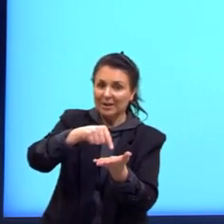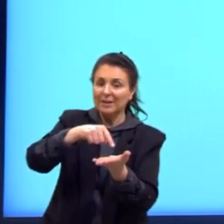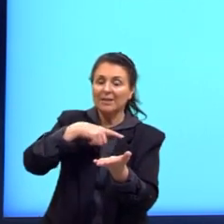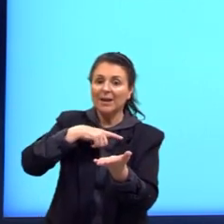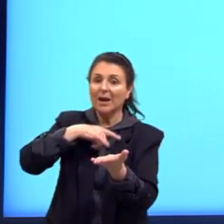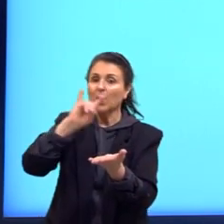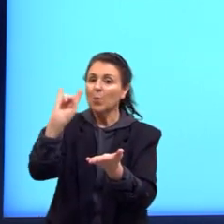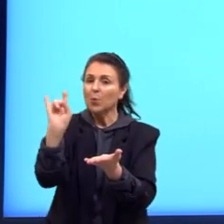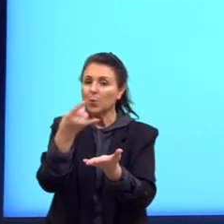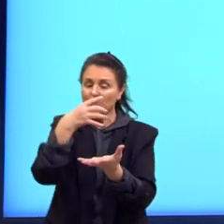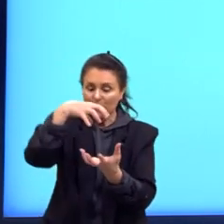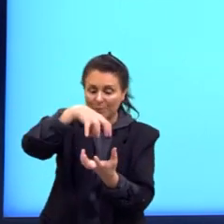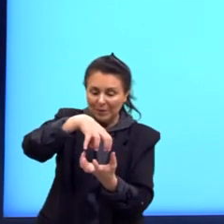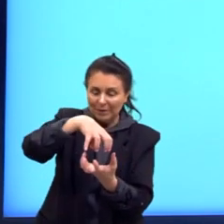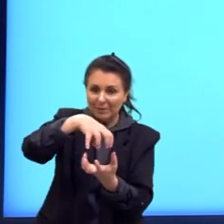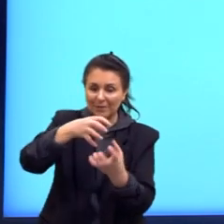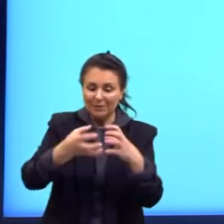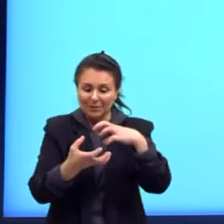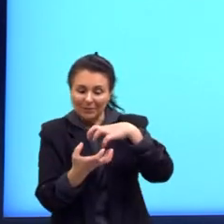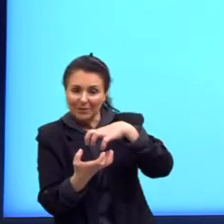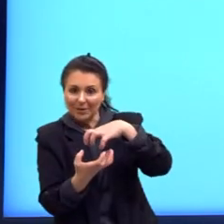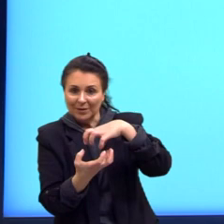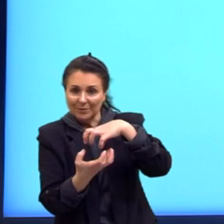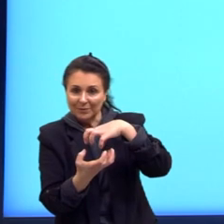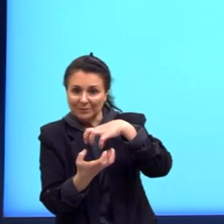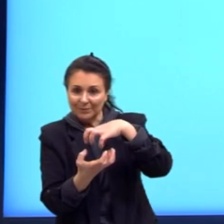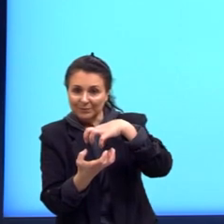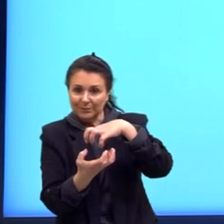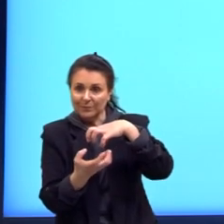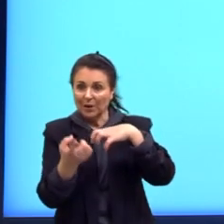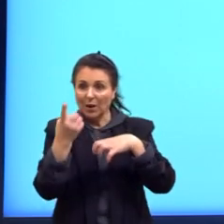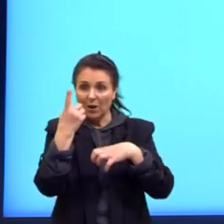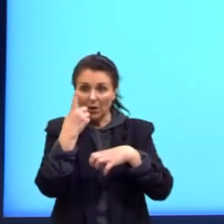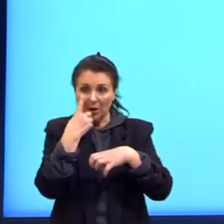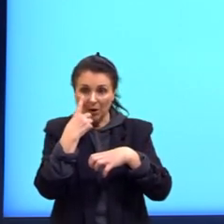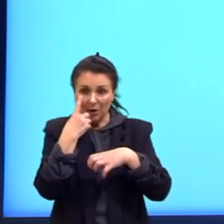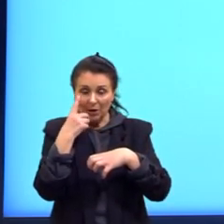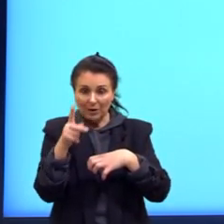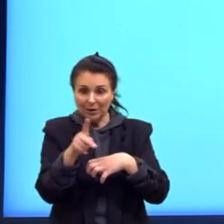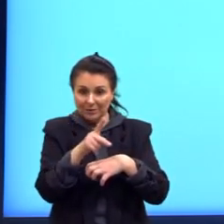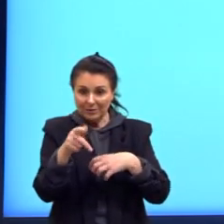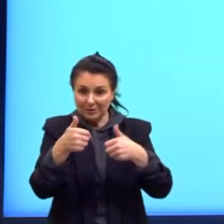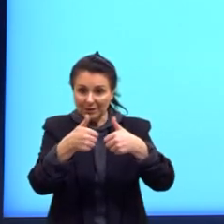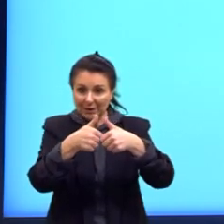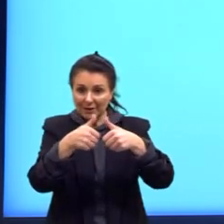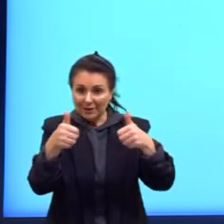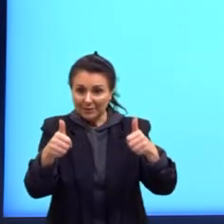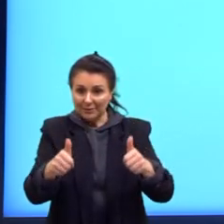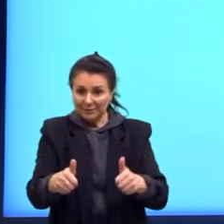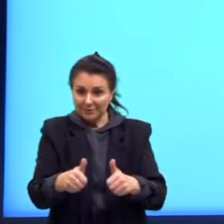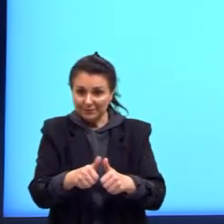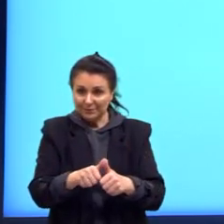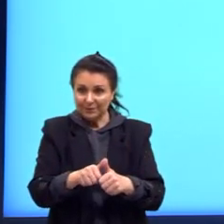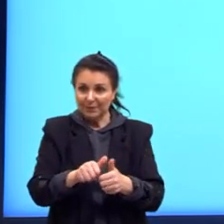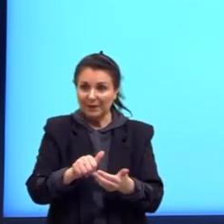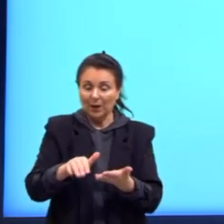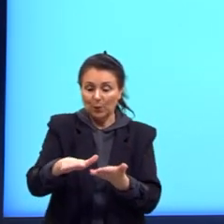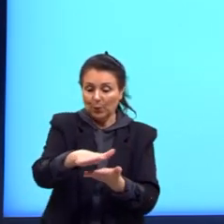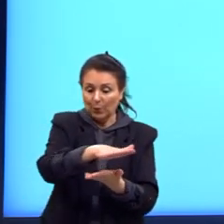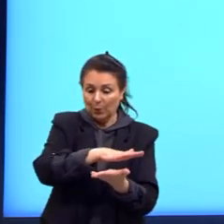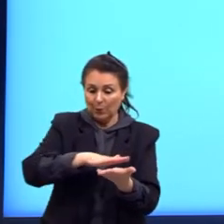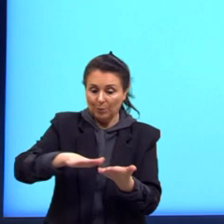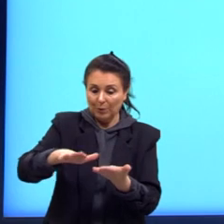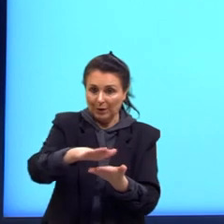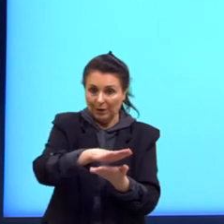última esfera aqui eu coloquei a imagem Então tá aqui nós temos o plano que seria